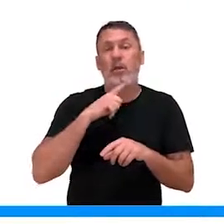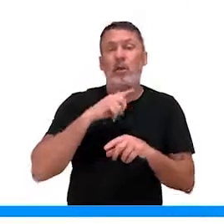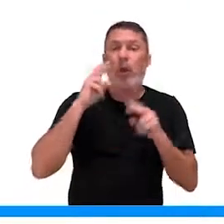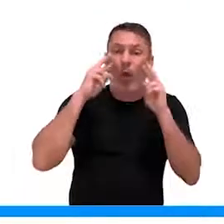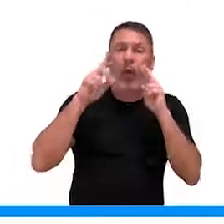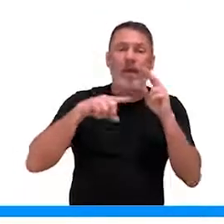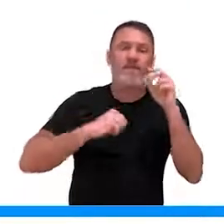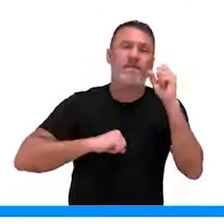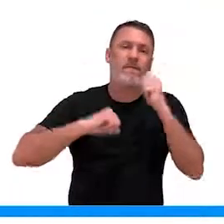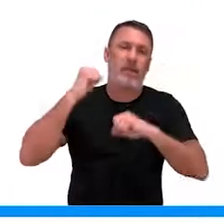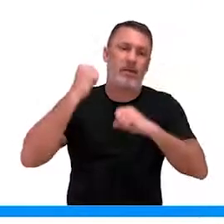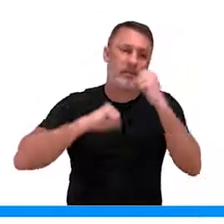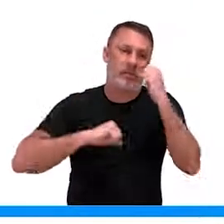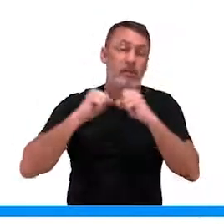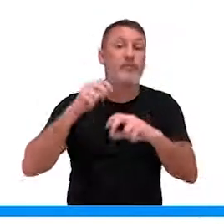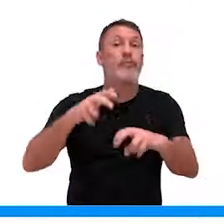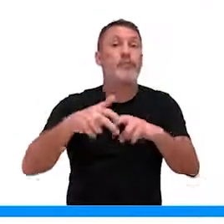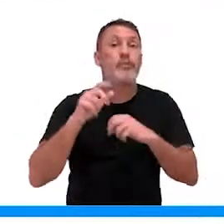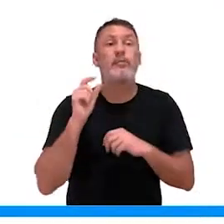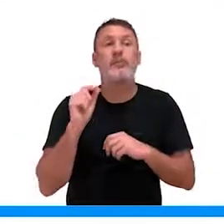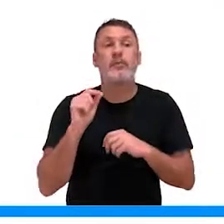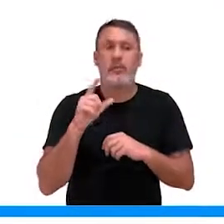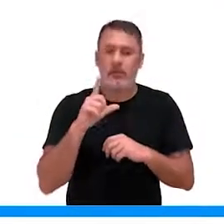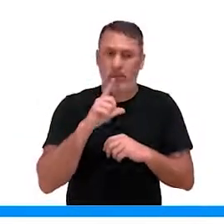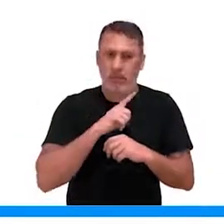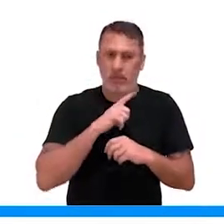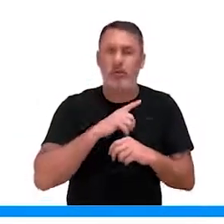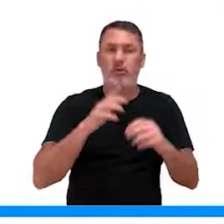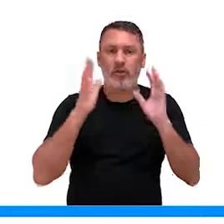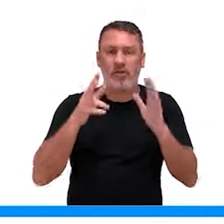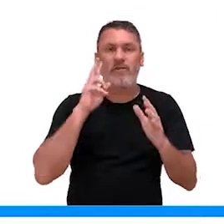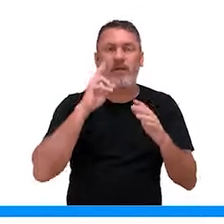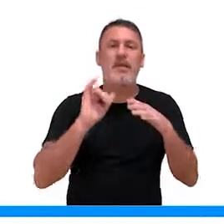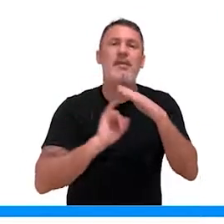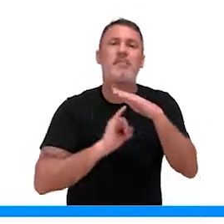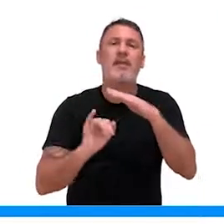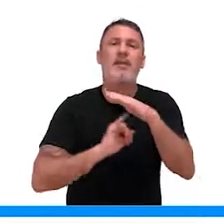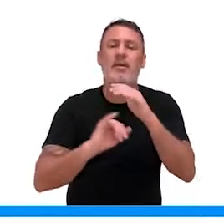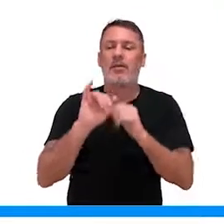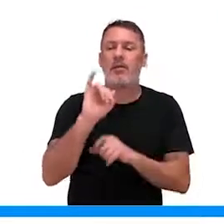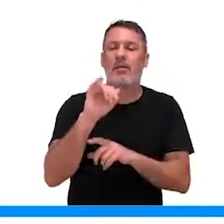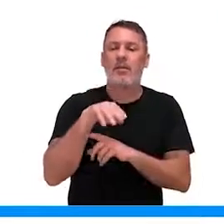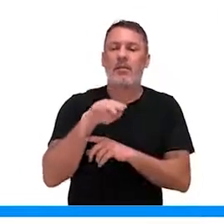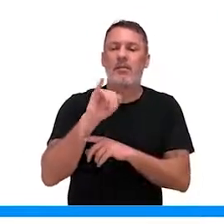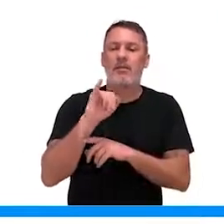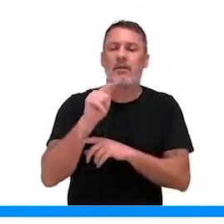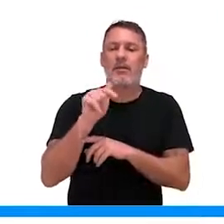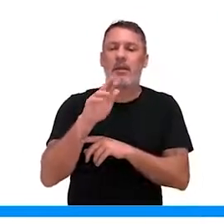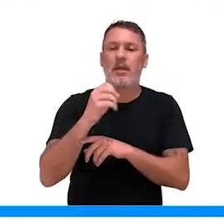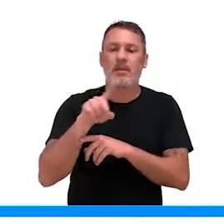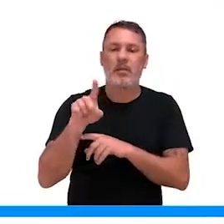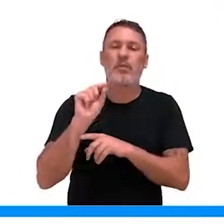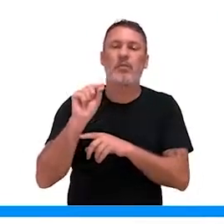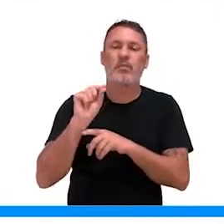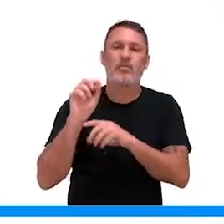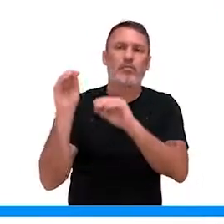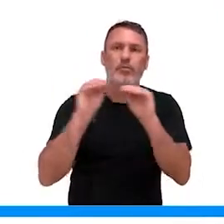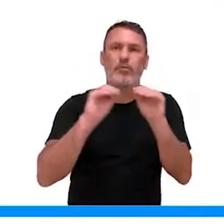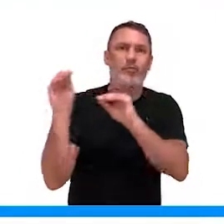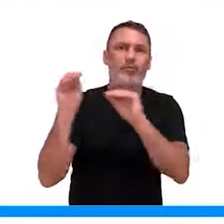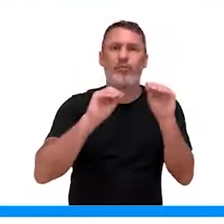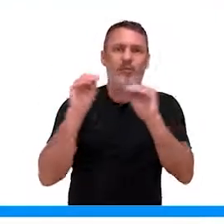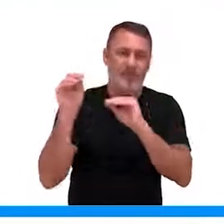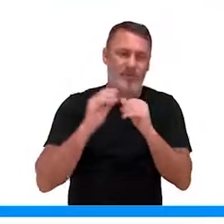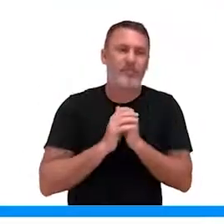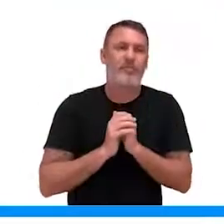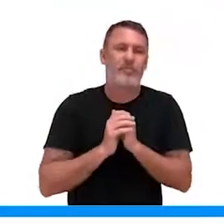industrial. Por isso que já falamos aqui na aula de imigração, No Nordeste, você observa muito hoje a ocorrência